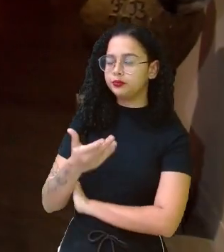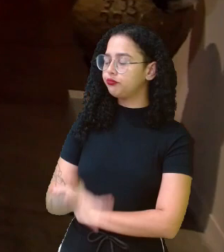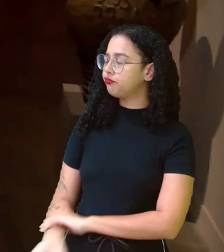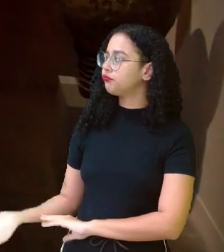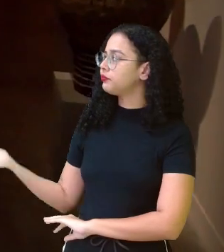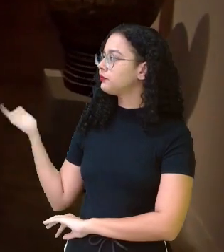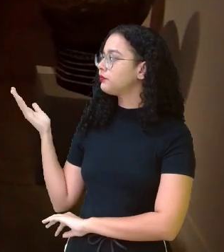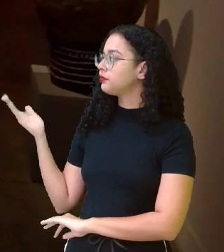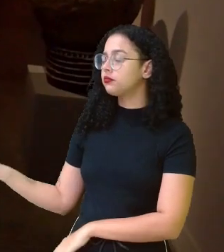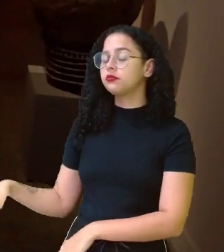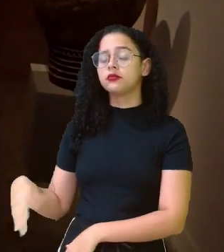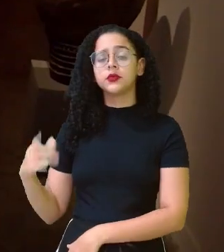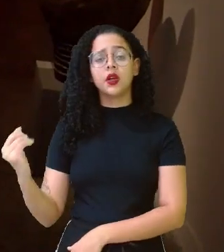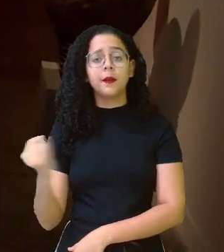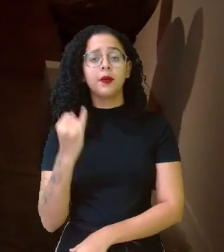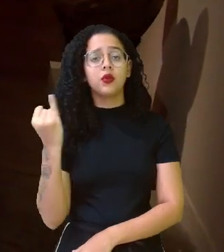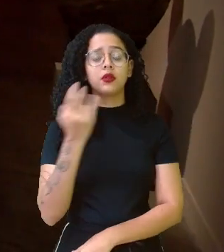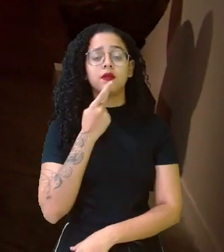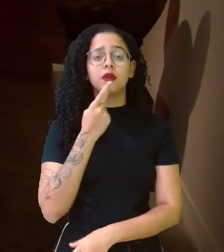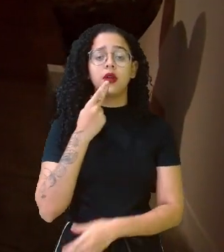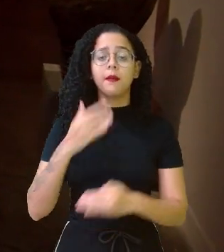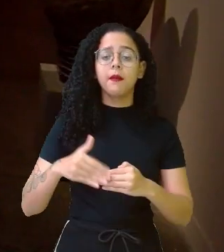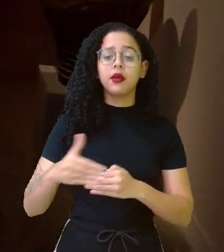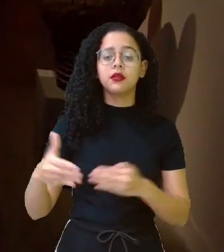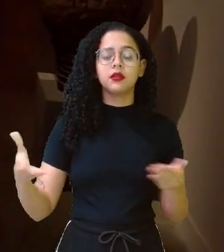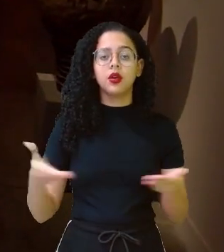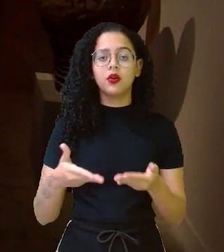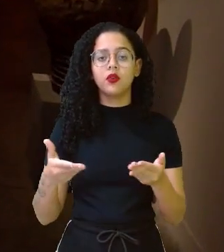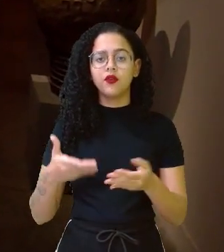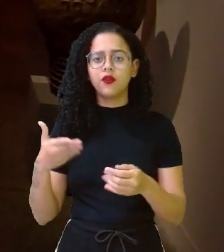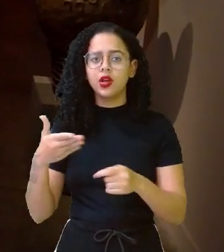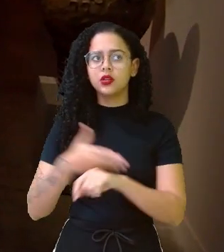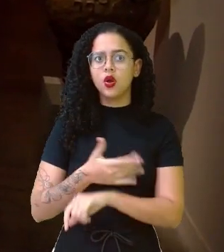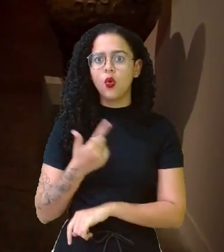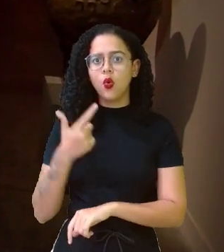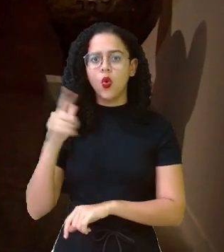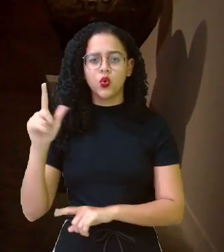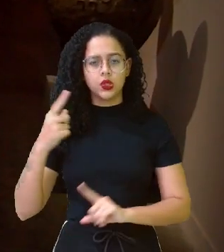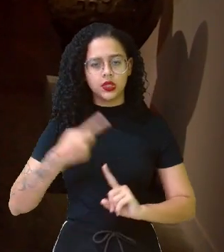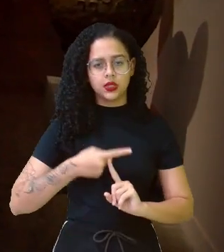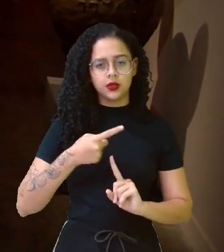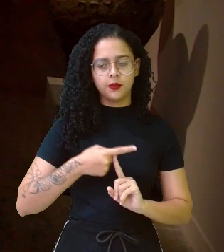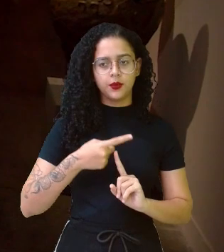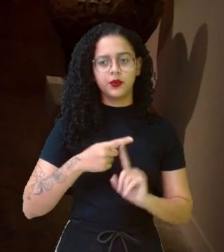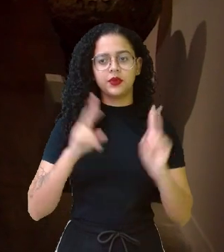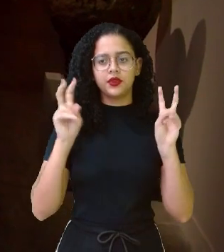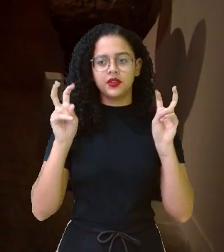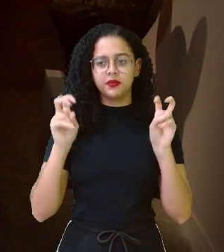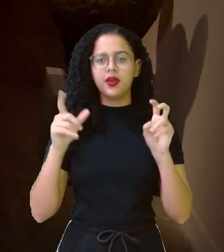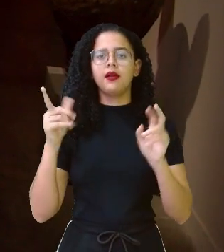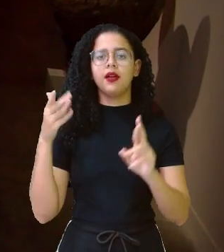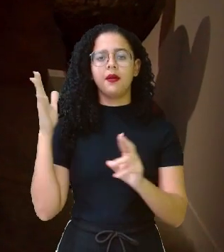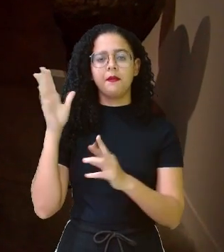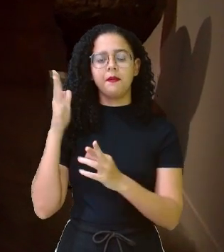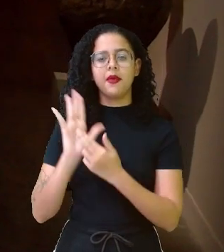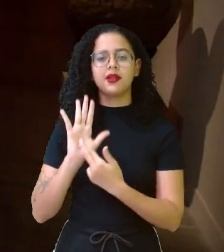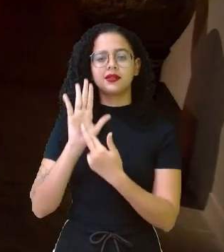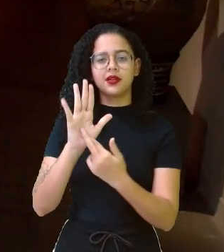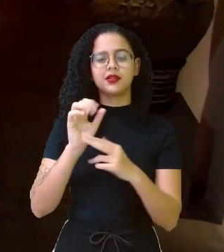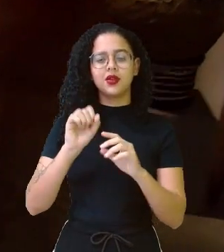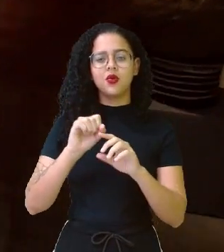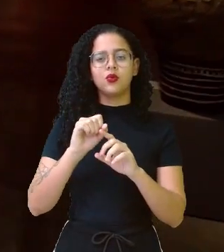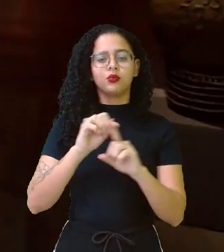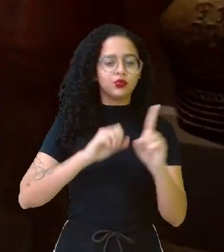também, professor, destacar que a partir de agora a gente vai entrar em um outro tipo de temática, que vai ser uma temática com uma representação social